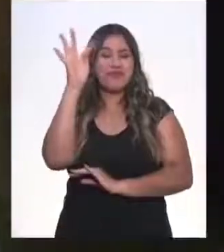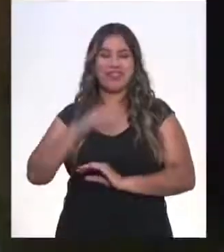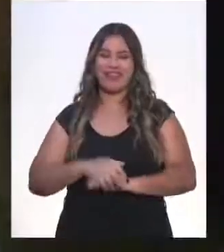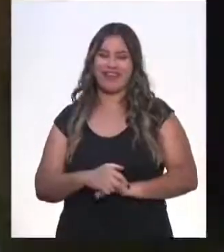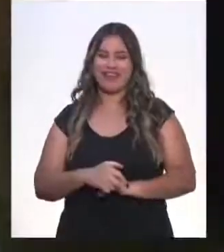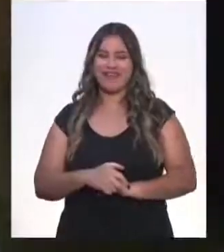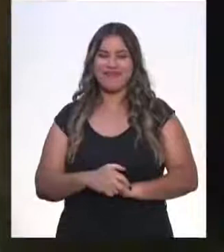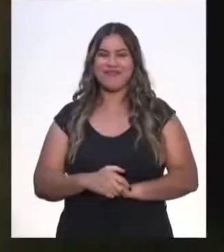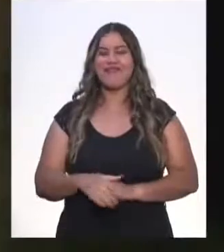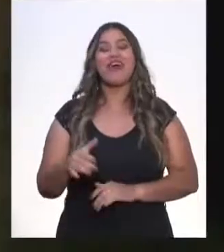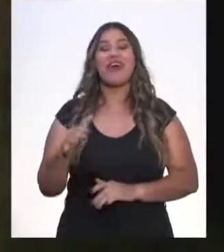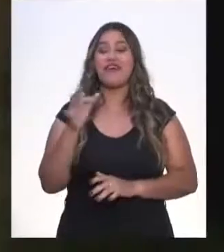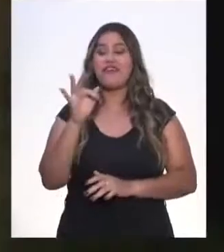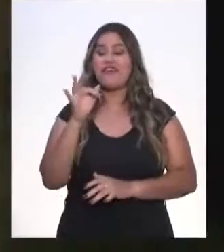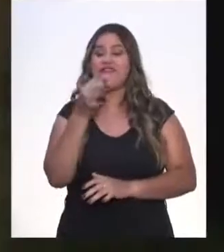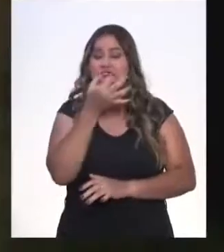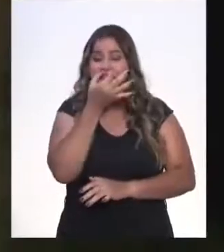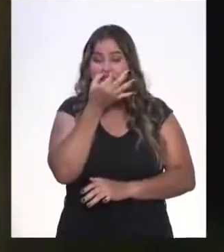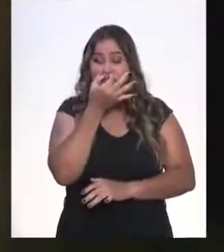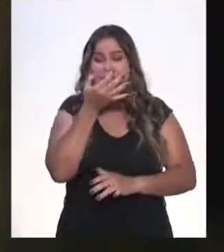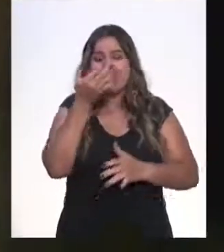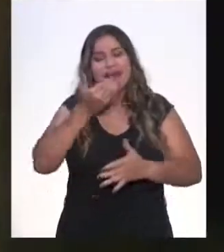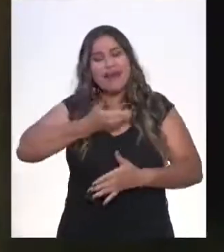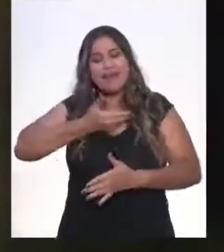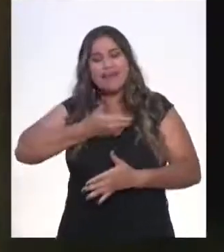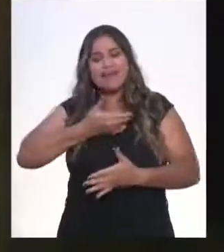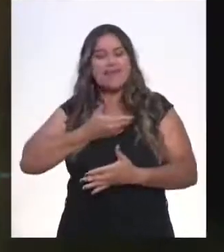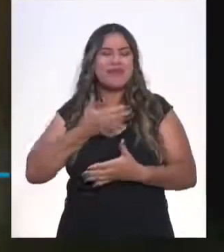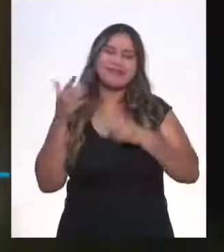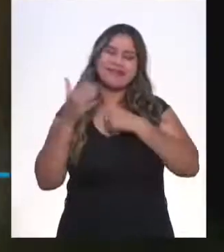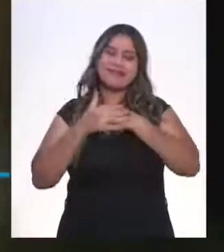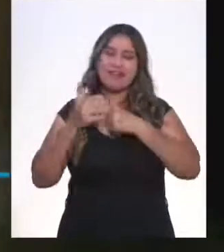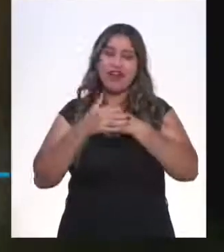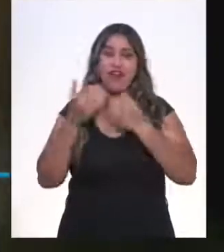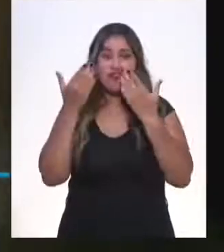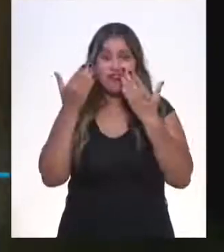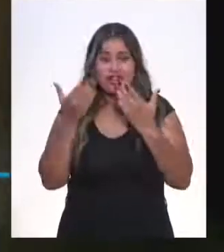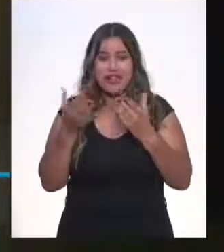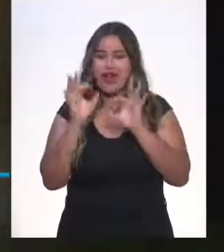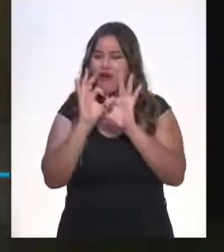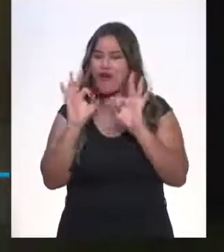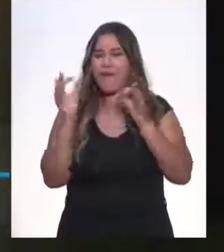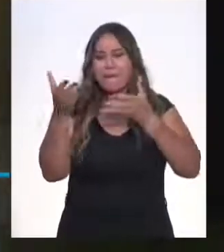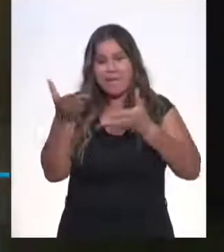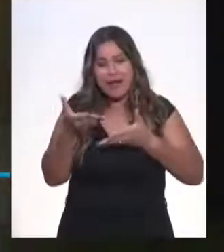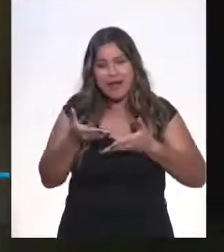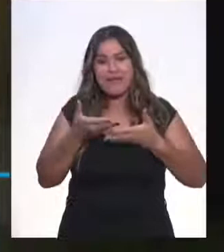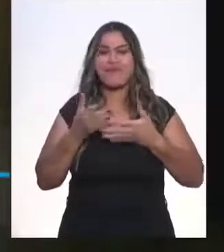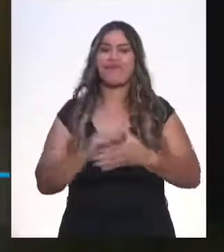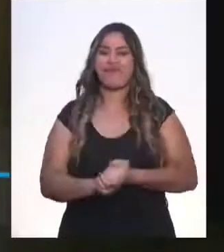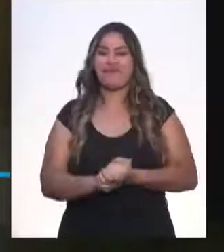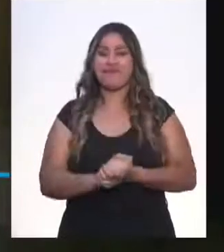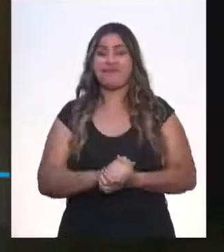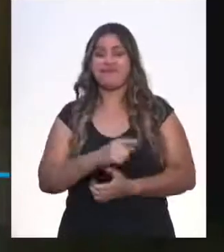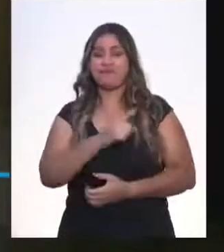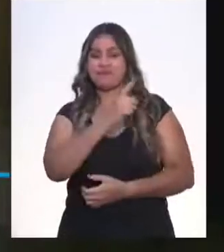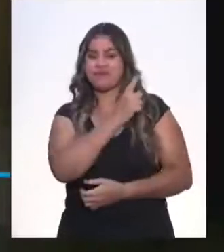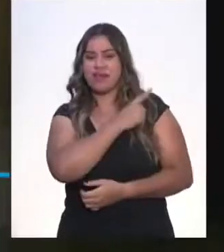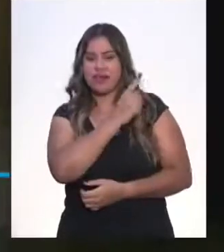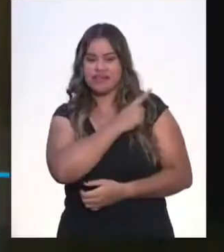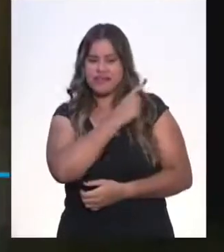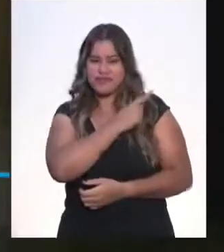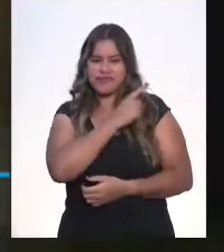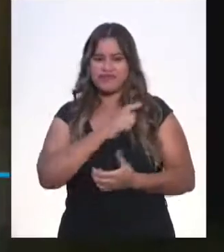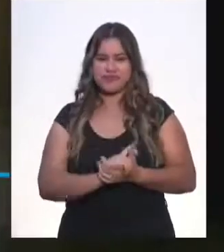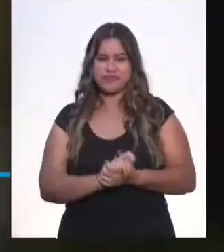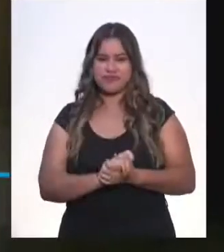Fabi, minha amiga querida, muito obrigada. Você é sempre extremamente generosa, sempre muito acolhedora. Primeiro ano do ensino médio, todos